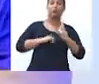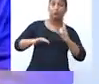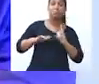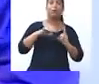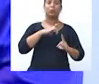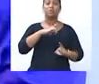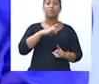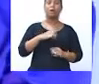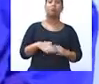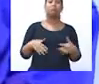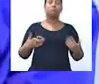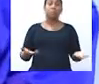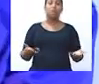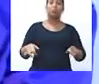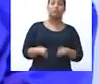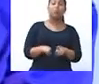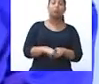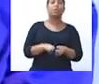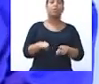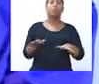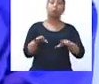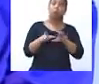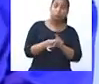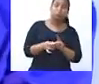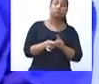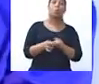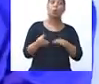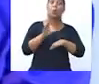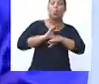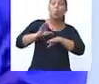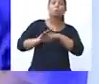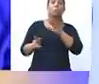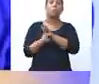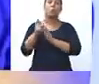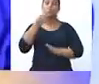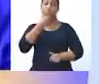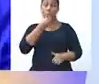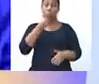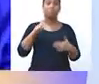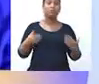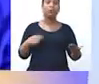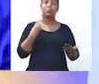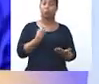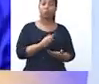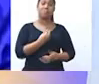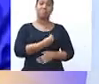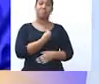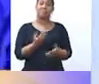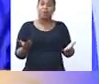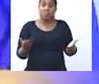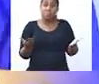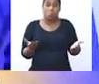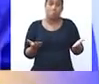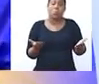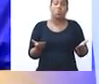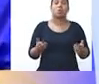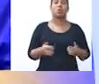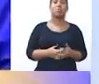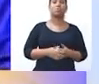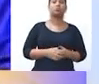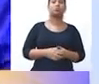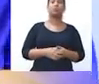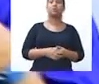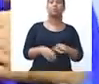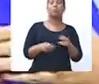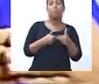ruas incentivou essa inserção grande em cursos masculinos. Perfeito. E a gente vive agora, mais recentemente, uma